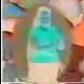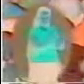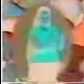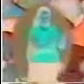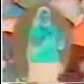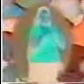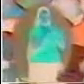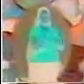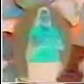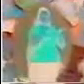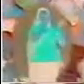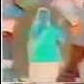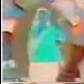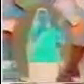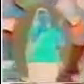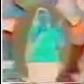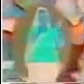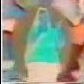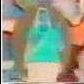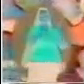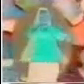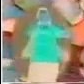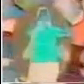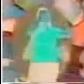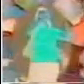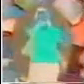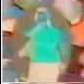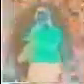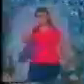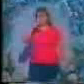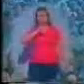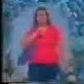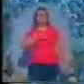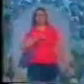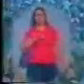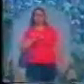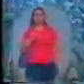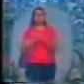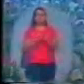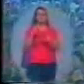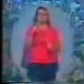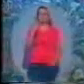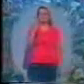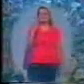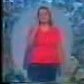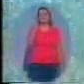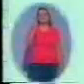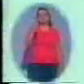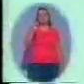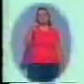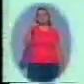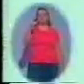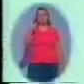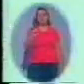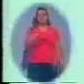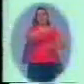bonito, que precisa uns balão de São João. Foi fazer chouriço. Fazia paquera, né? Ele fazia